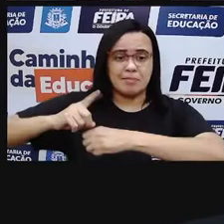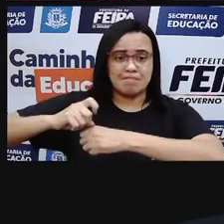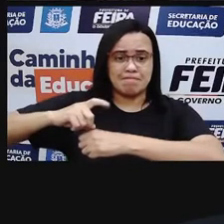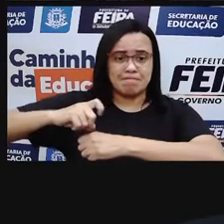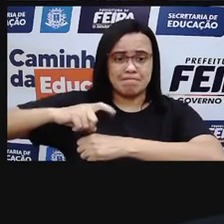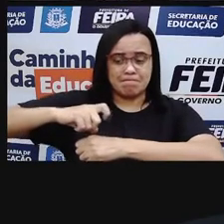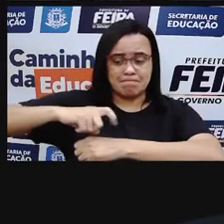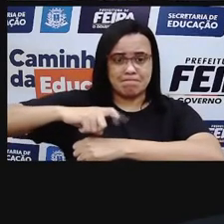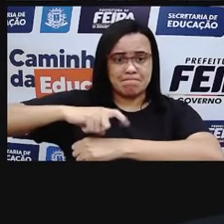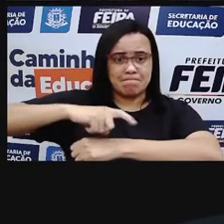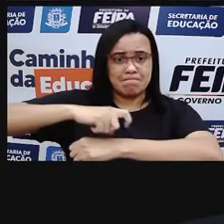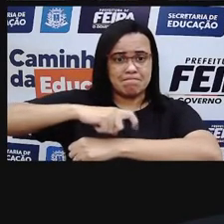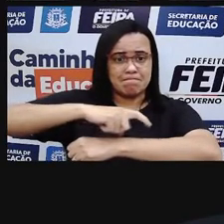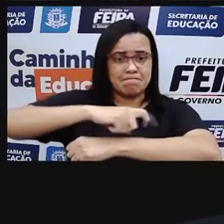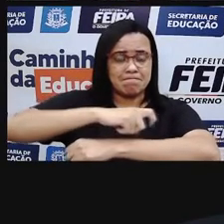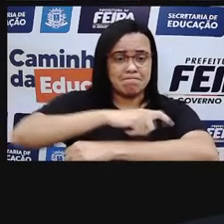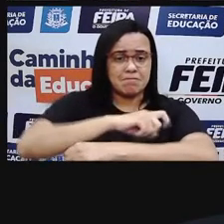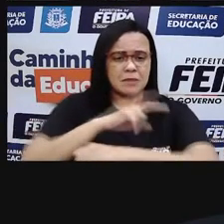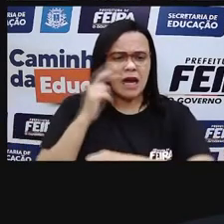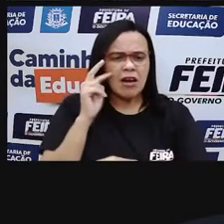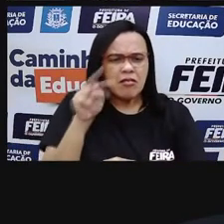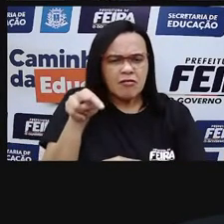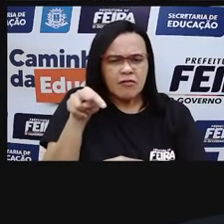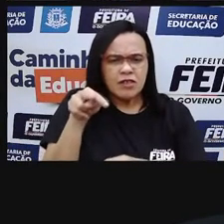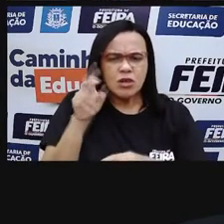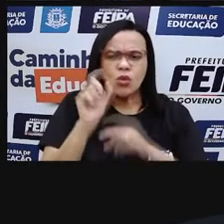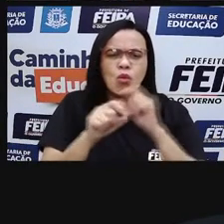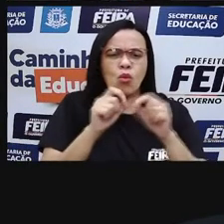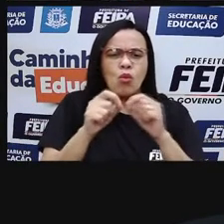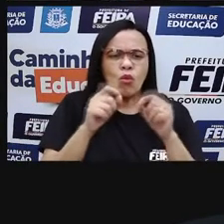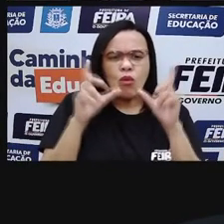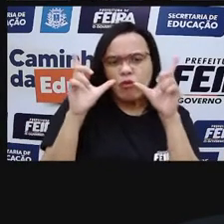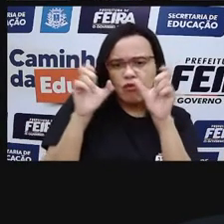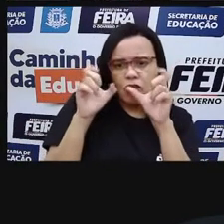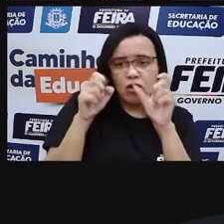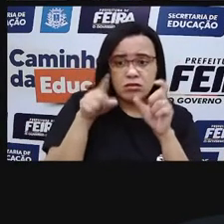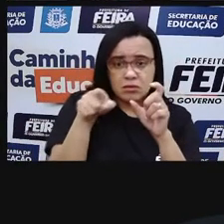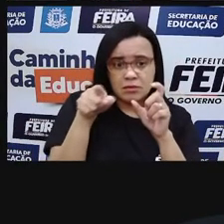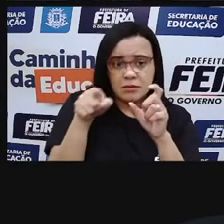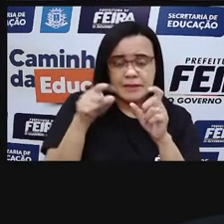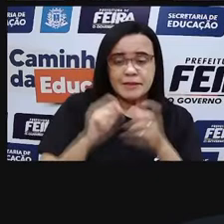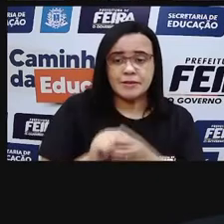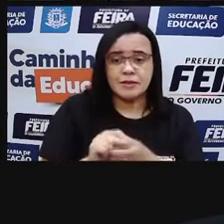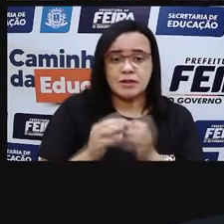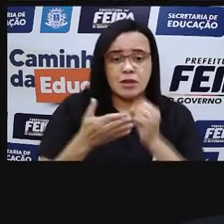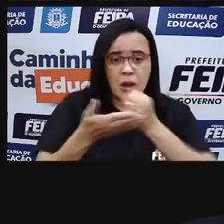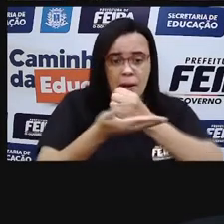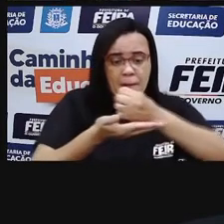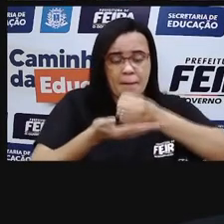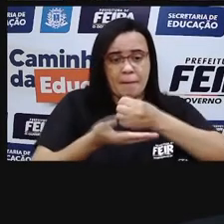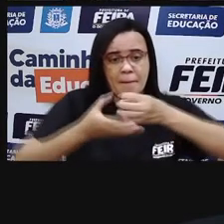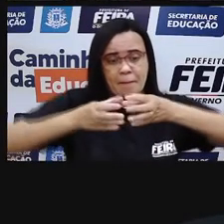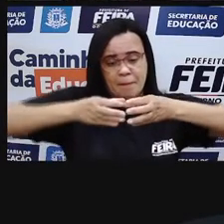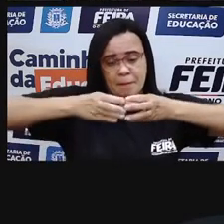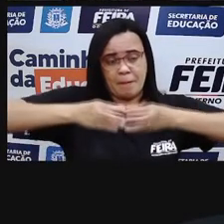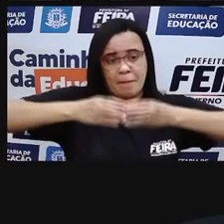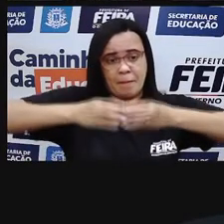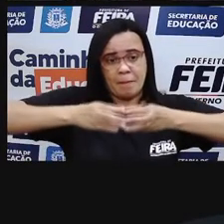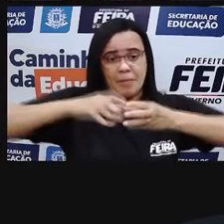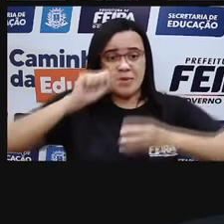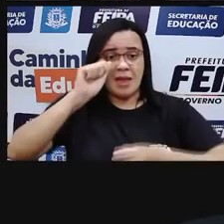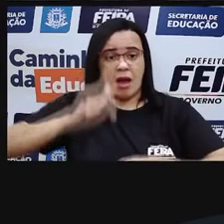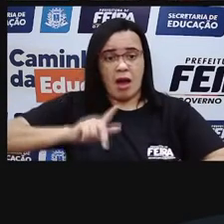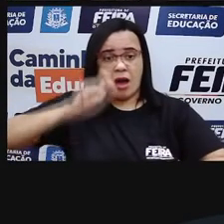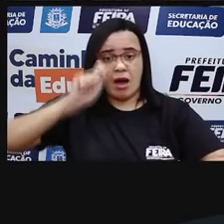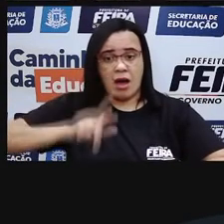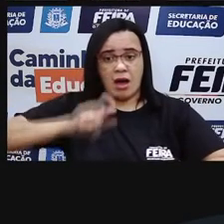direitinho? Ele observa que, como está aqui nessa imagem, né, dessa placa azul aqui, você tem um fungo,